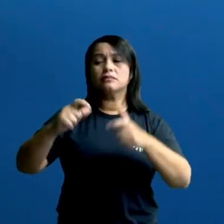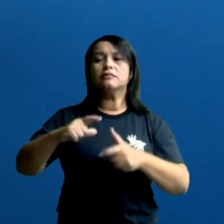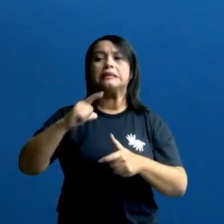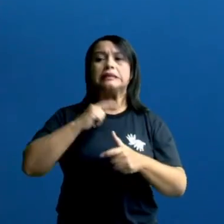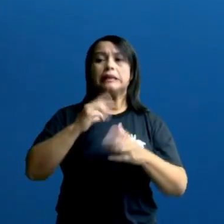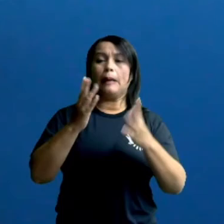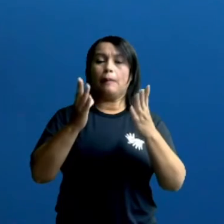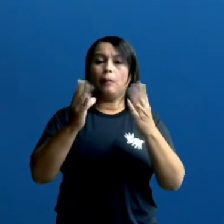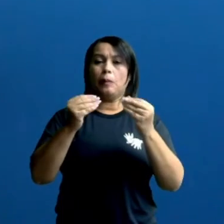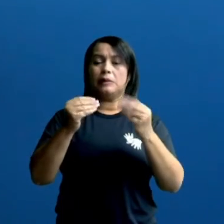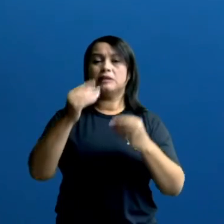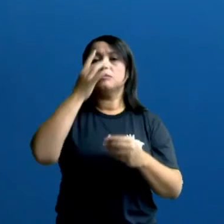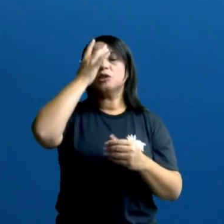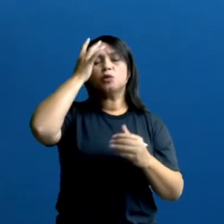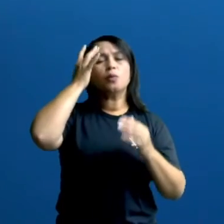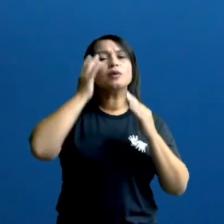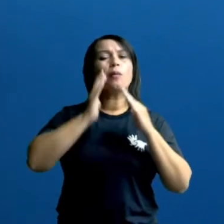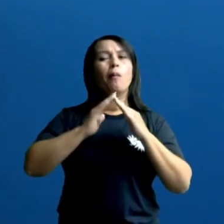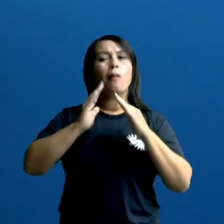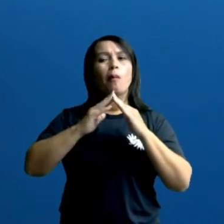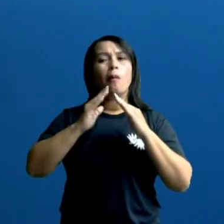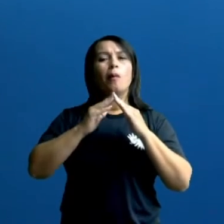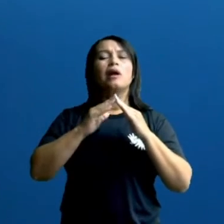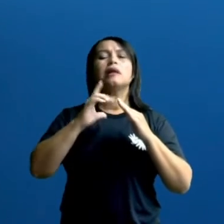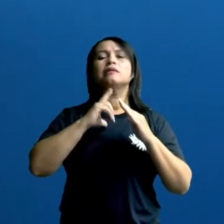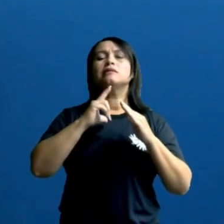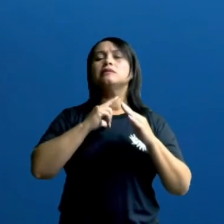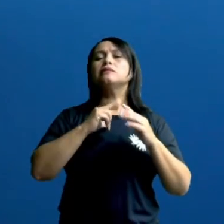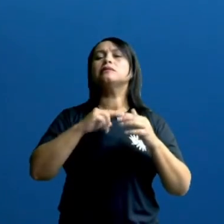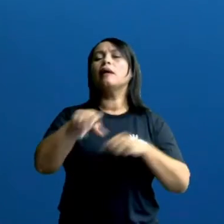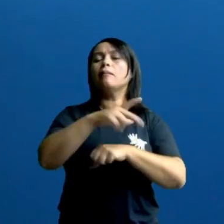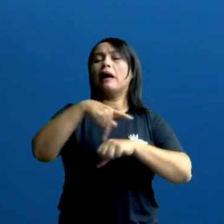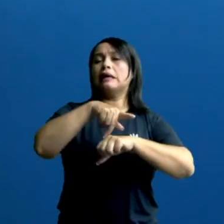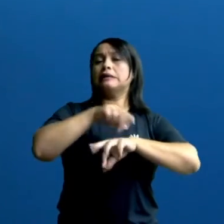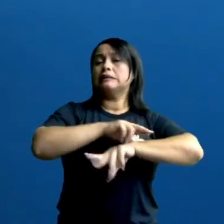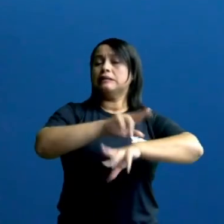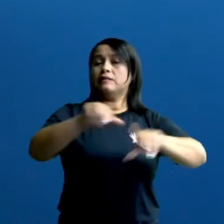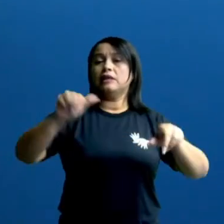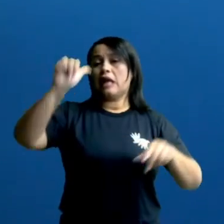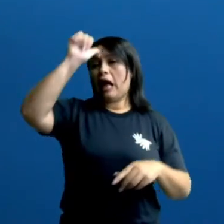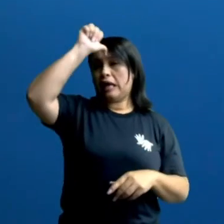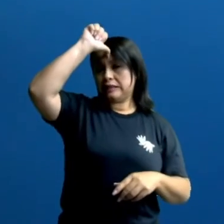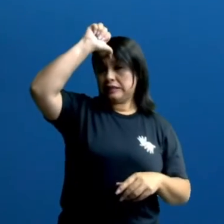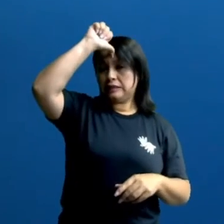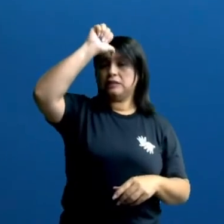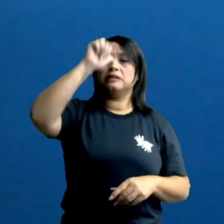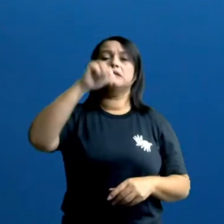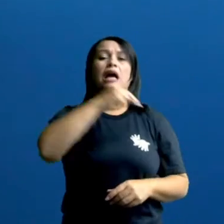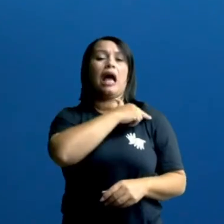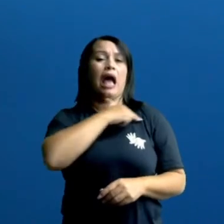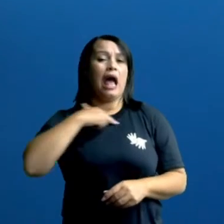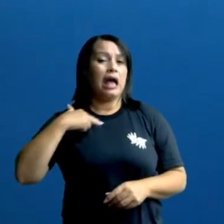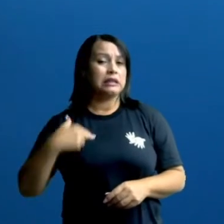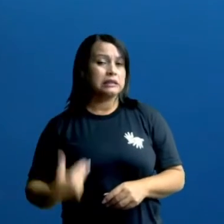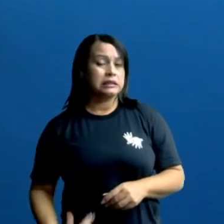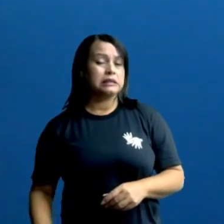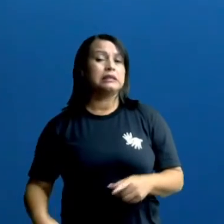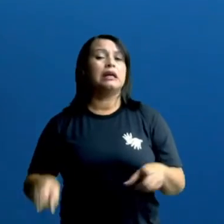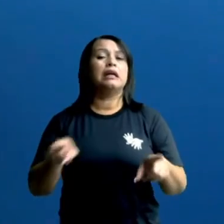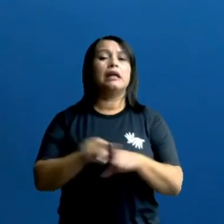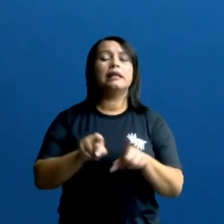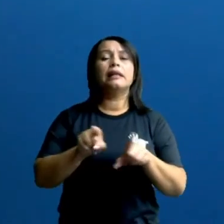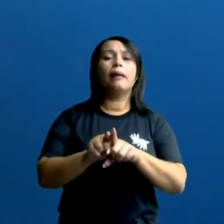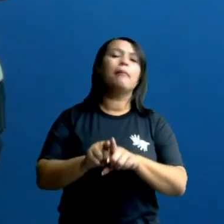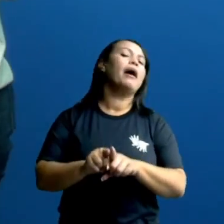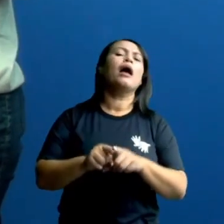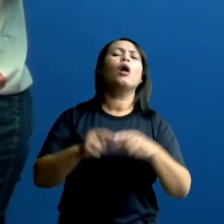gente morando e aqui envolve vários países, a China, aqui a Índia, certo? E nesse lugarzinho aqui